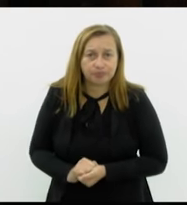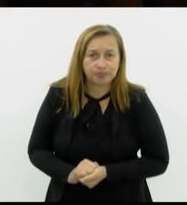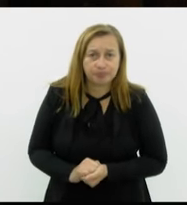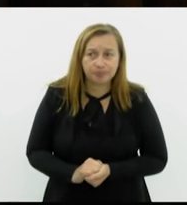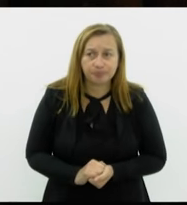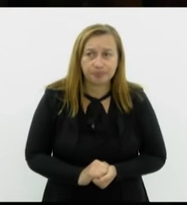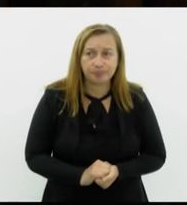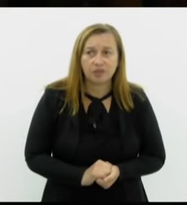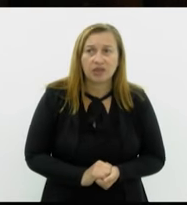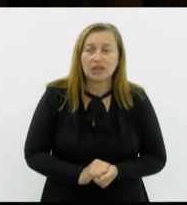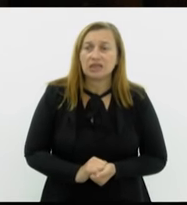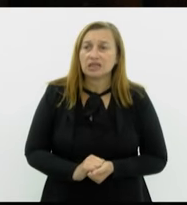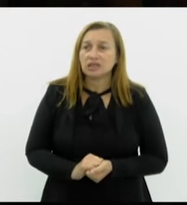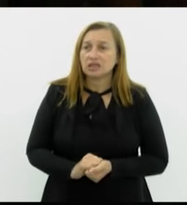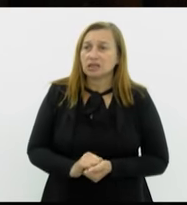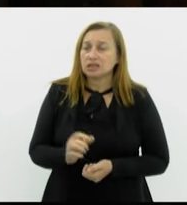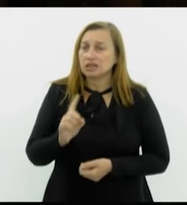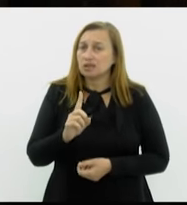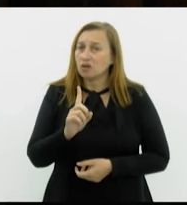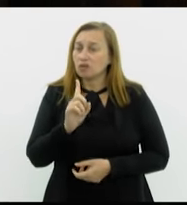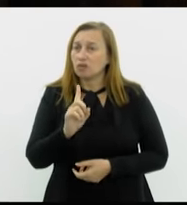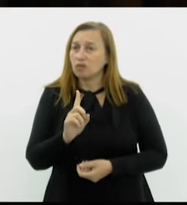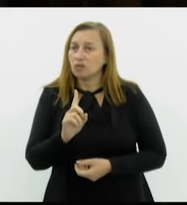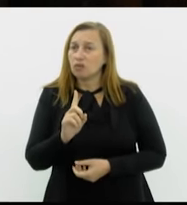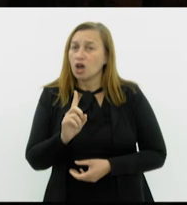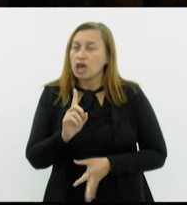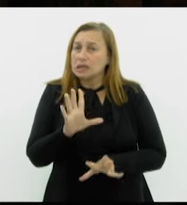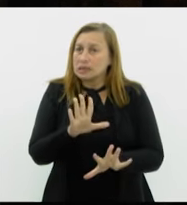Se não fosse a decisão do ministro Toffoli